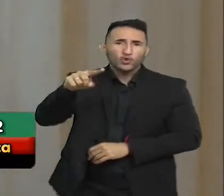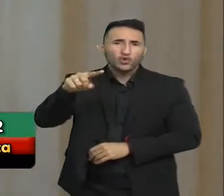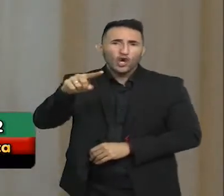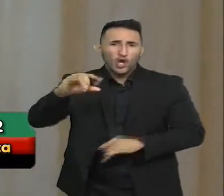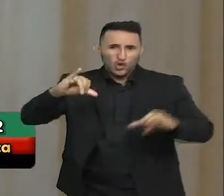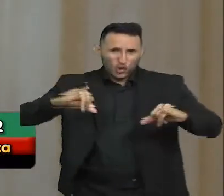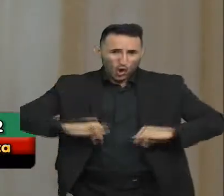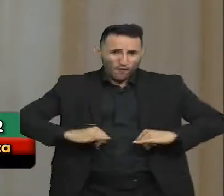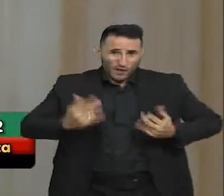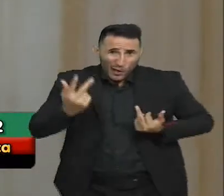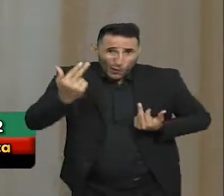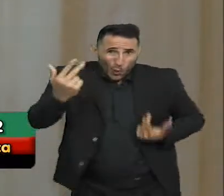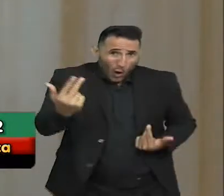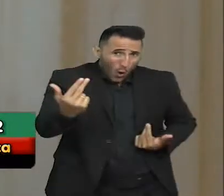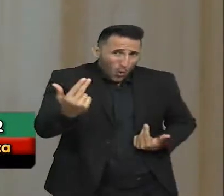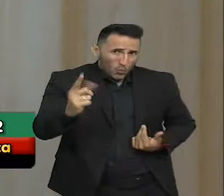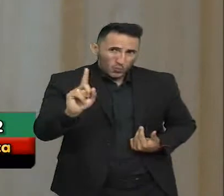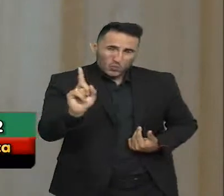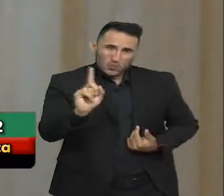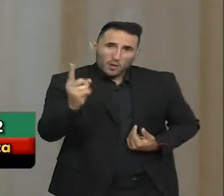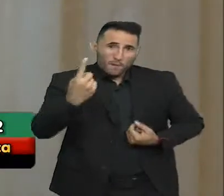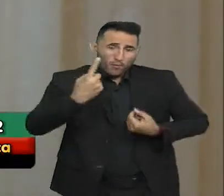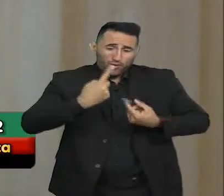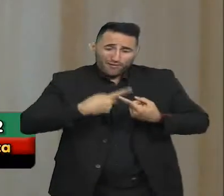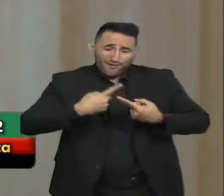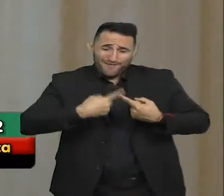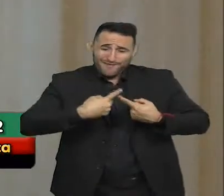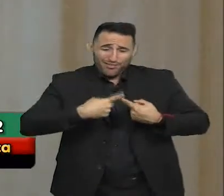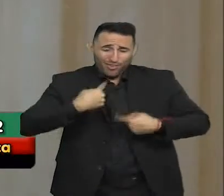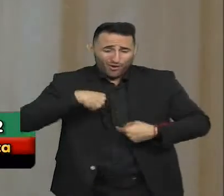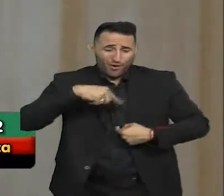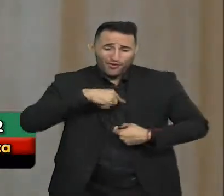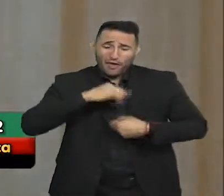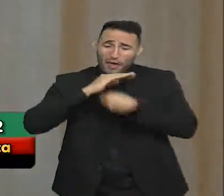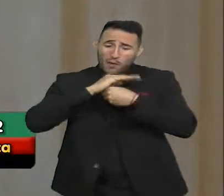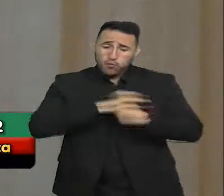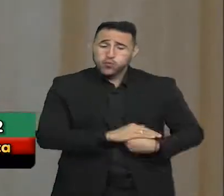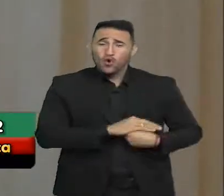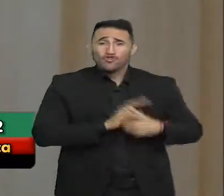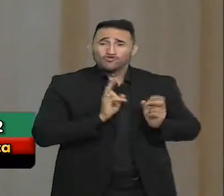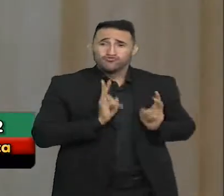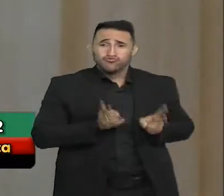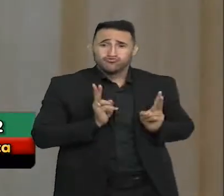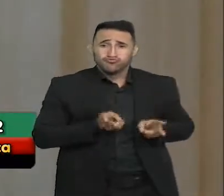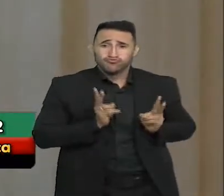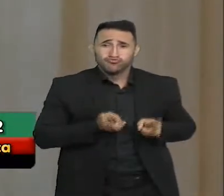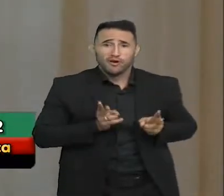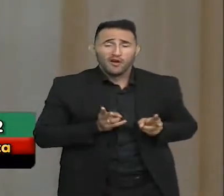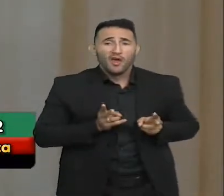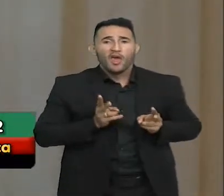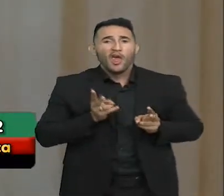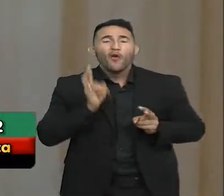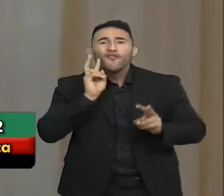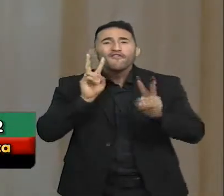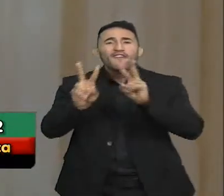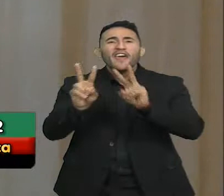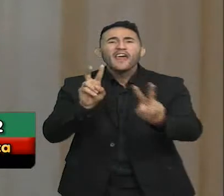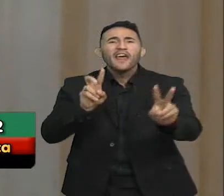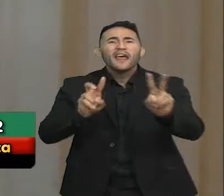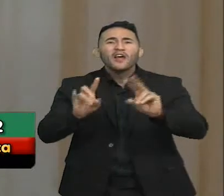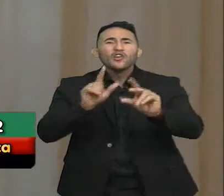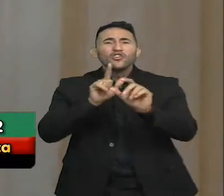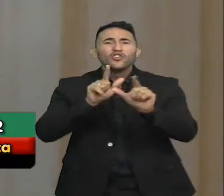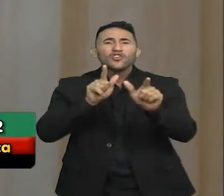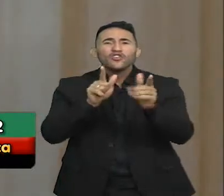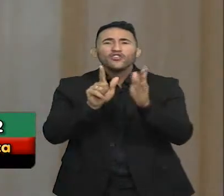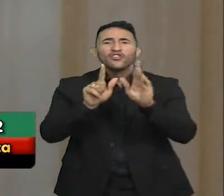verdade. Mas eu também acho que, embora não sinta na pele, eu sei defender. Tá? Então, eu não ouço notícias, com frequência,